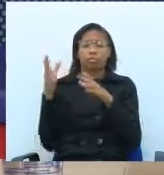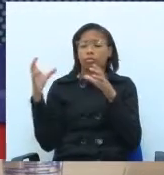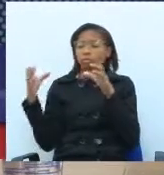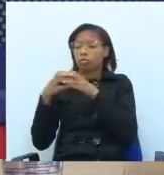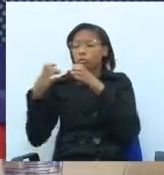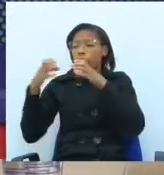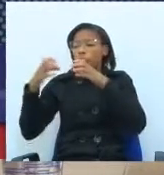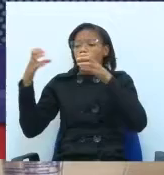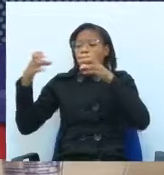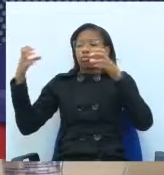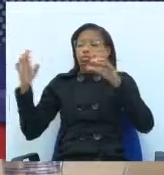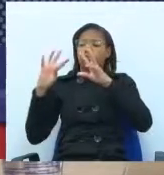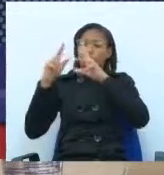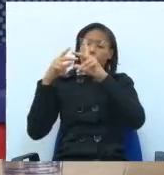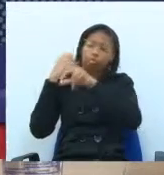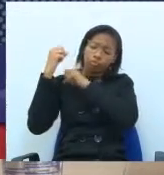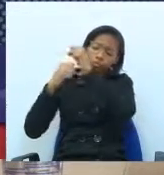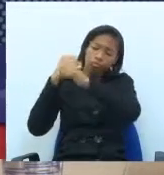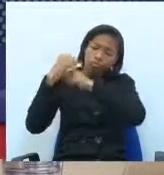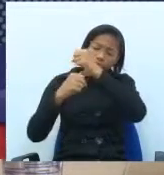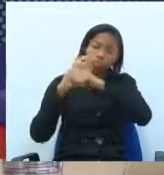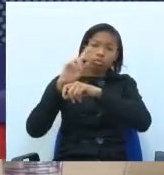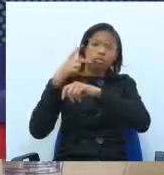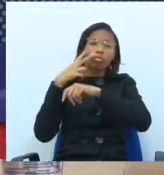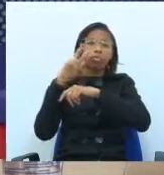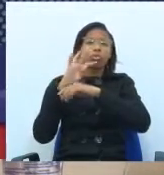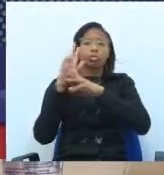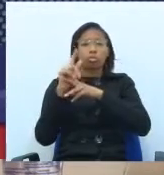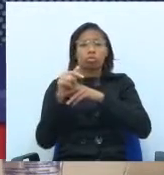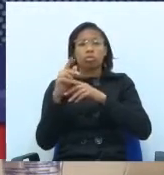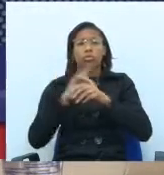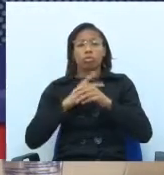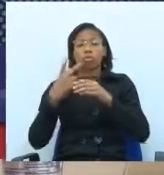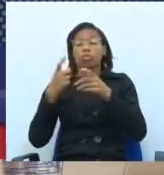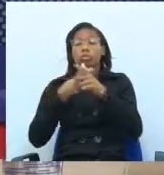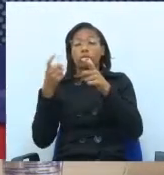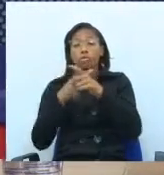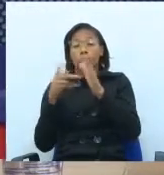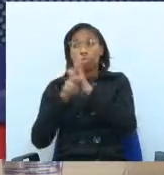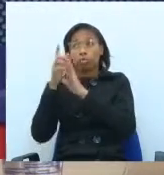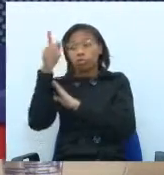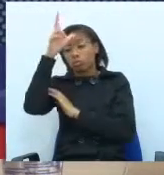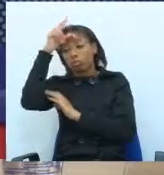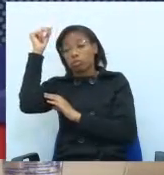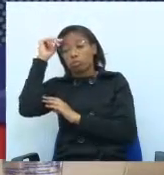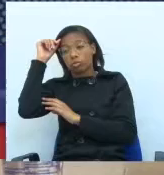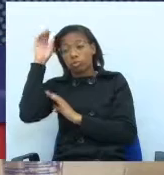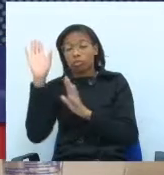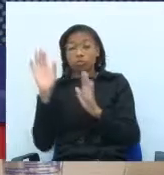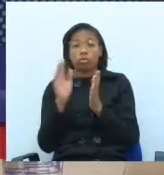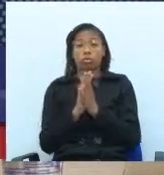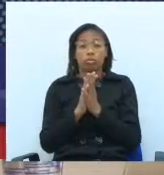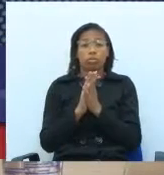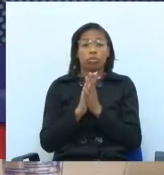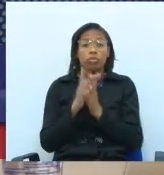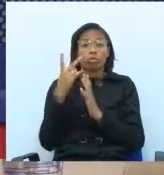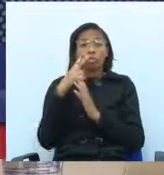longo do tempo. Como eu falei, assim, quando a gente olha o nível de endividamento da prefeitura, é um nível de